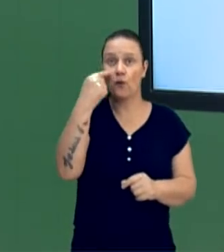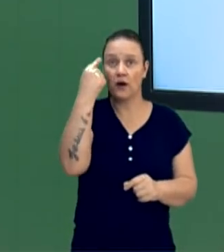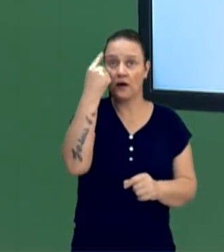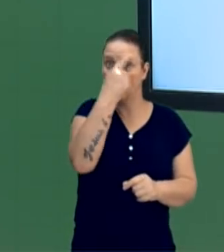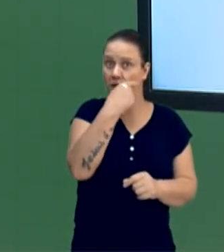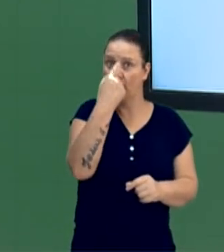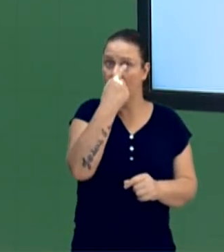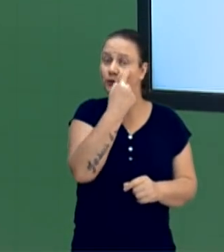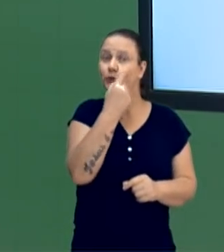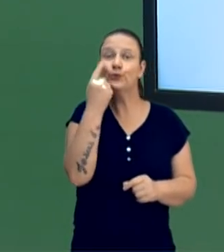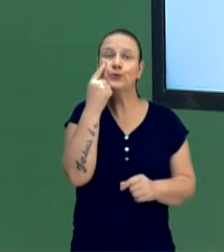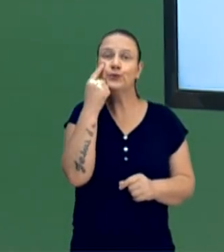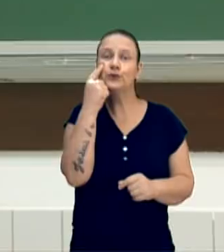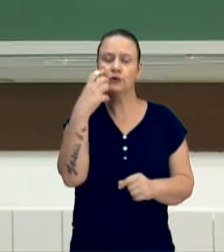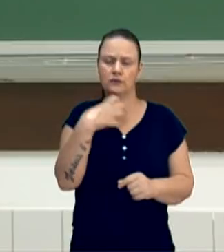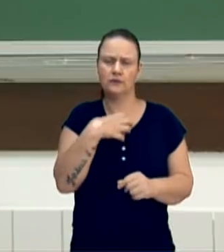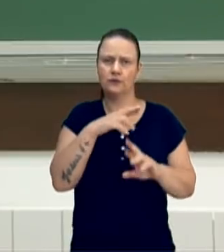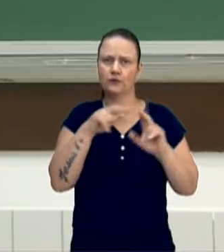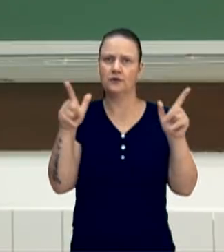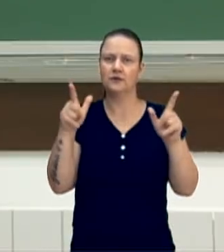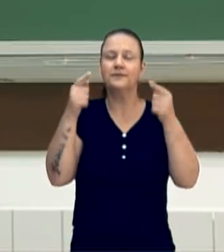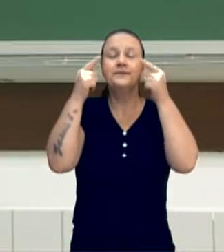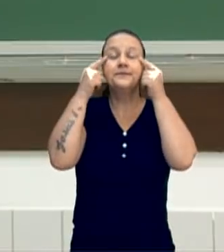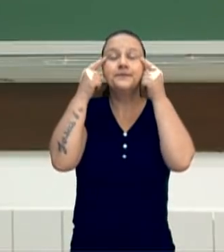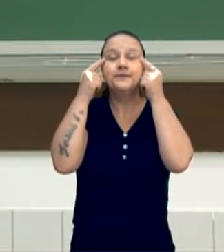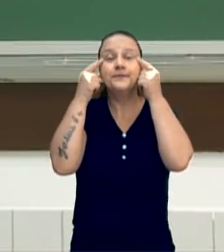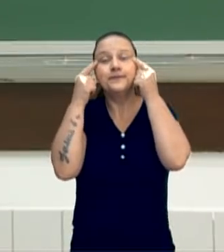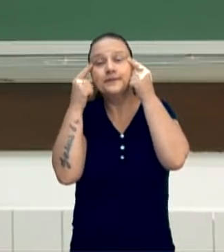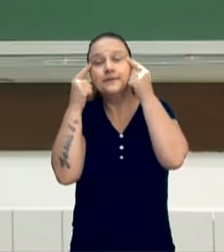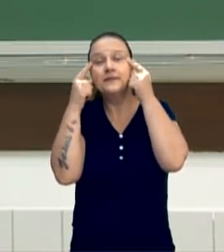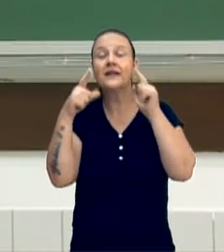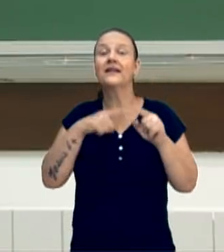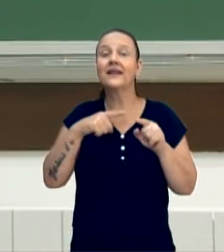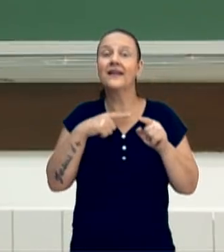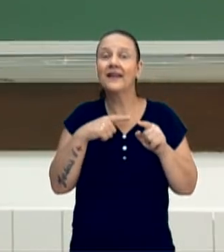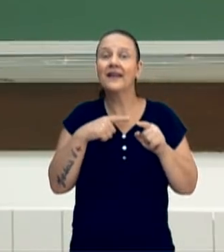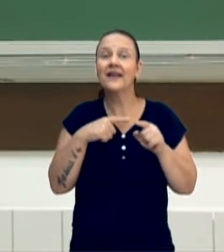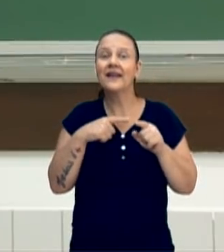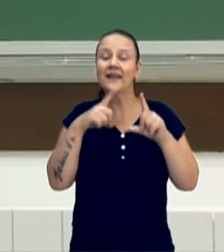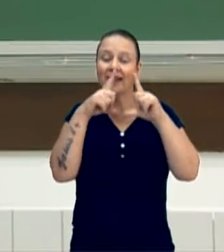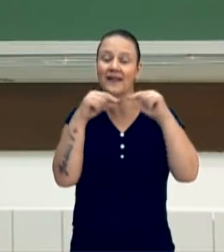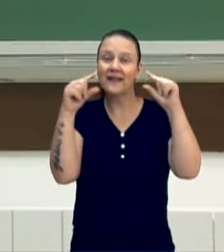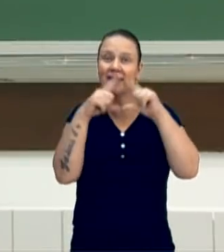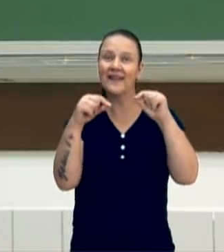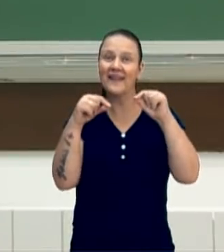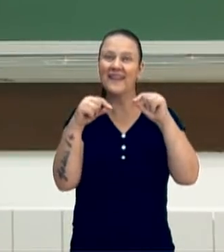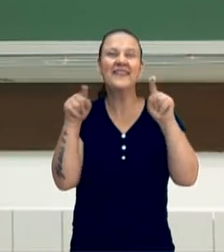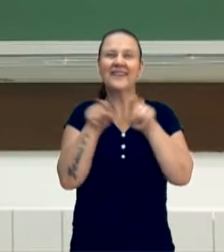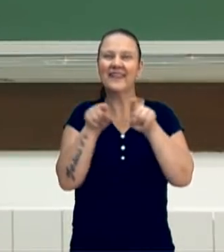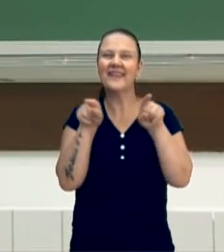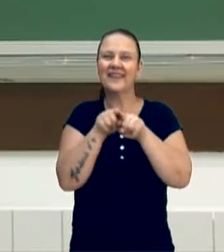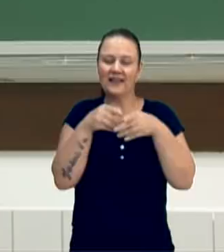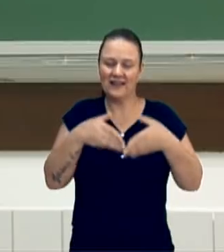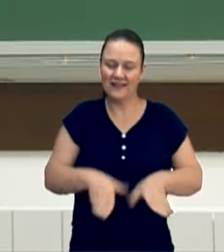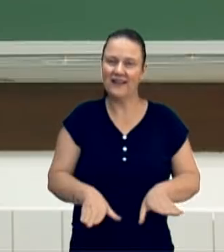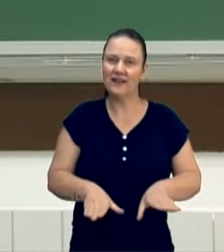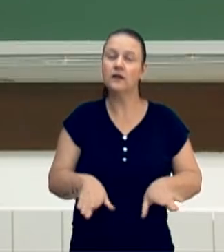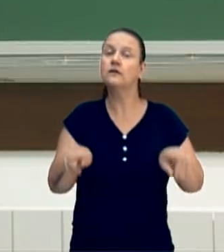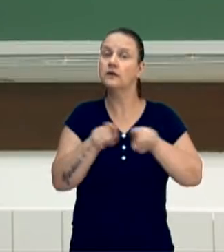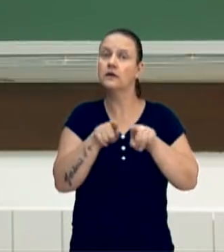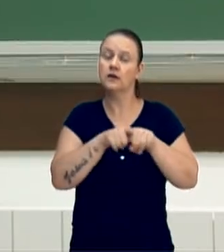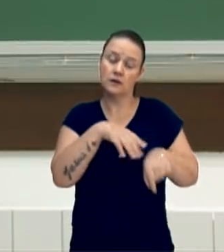tem um olho de um jeito, né? Olho puxado, os descendentes lá de pessoas orientais. E não pode